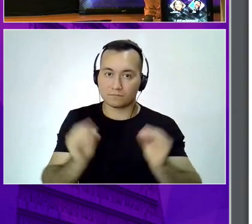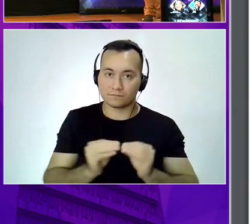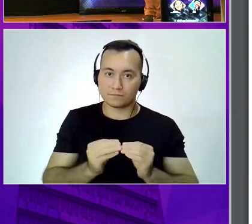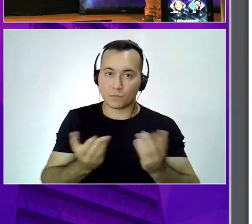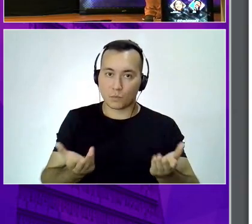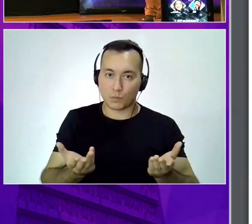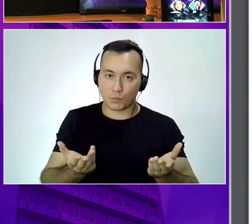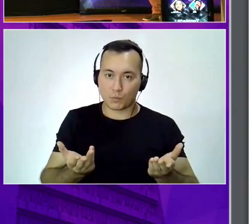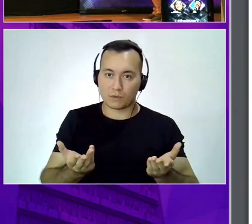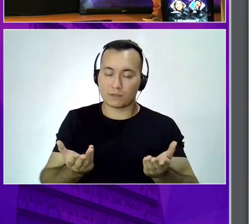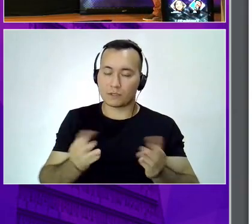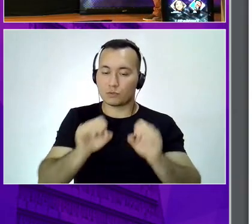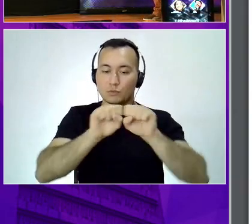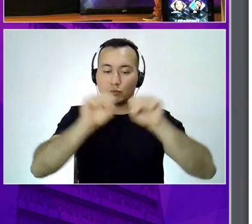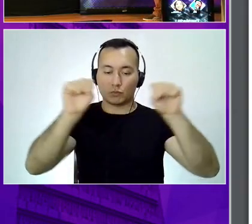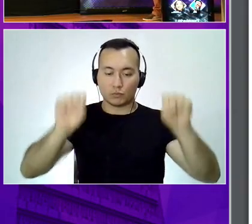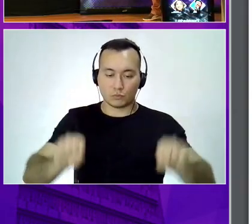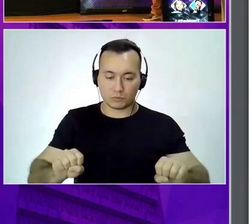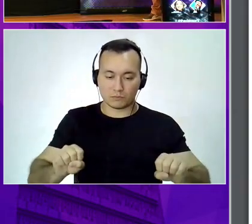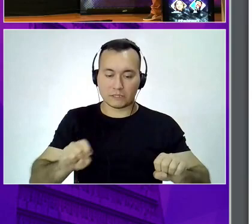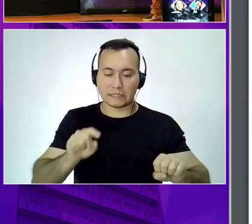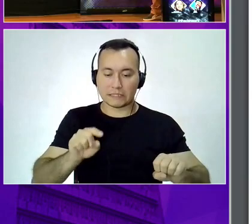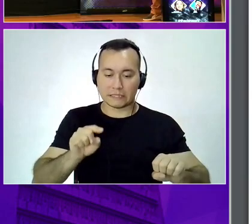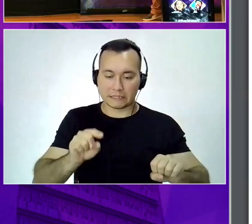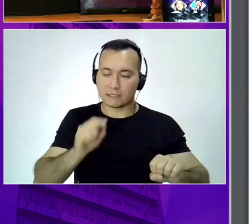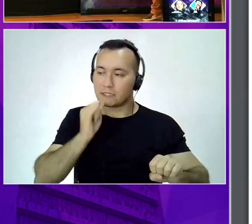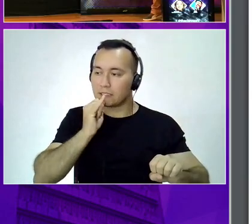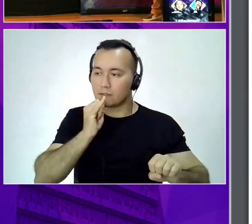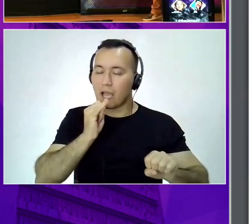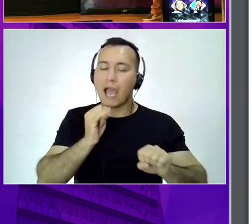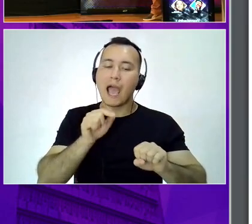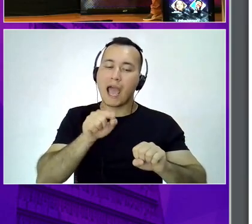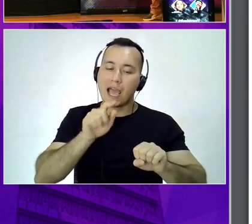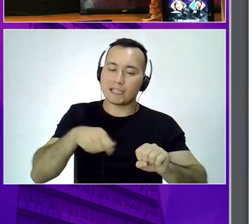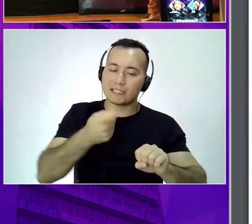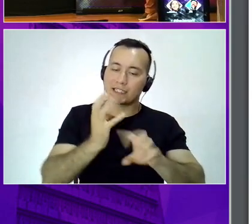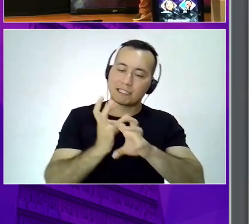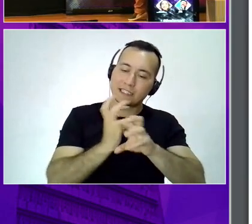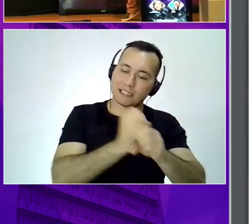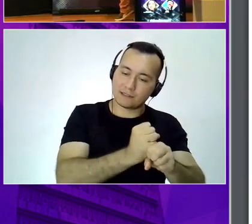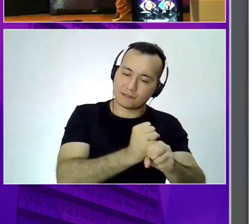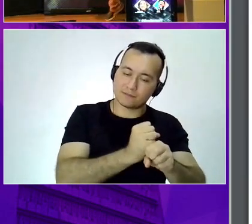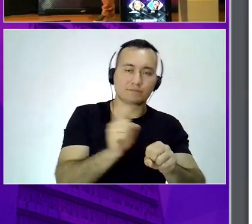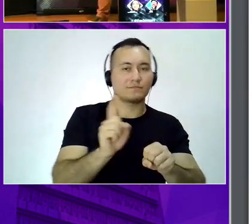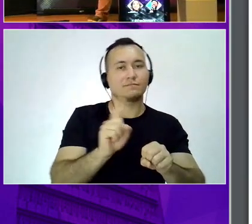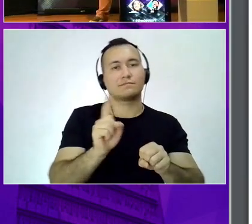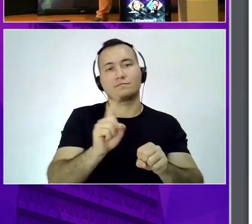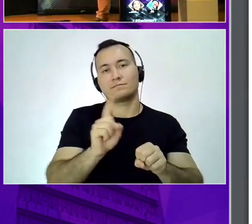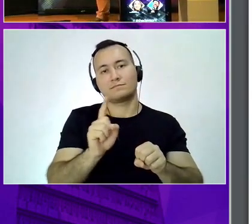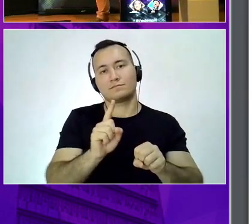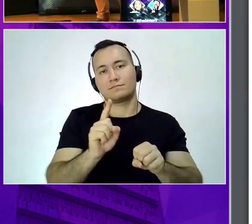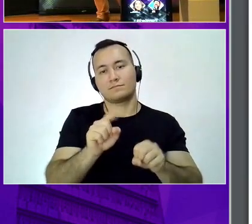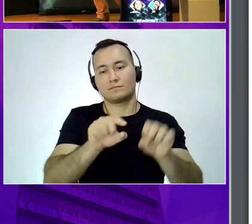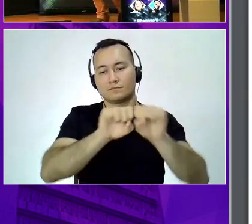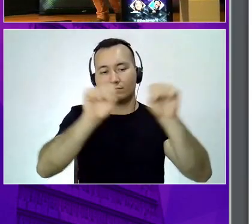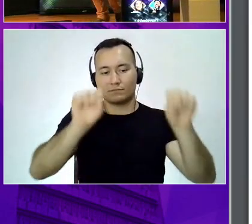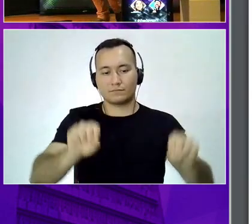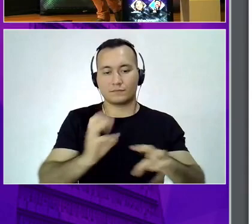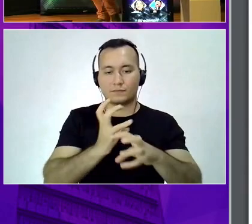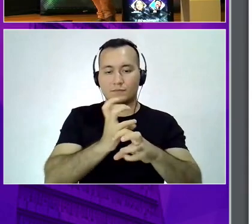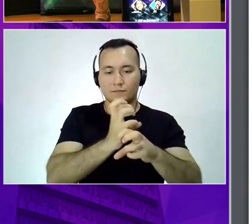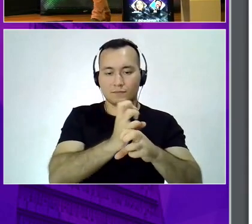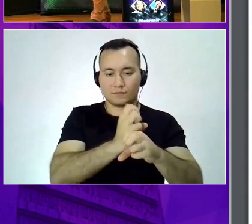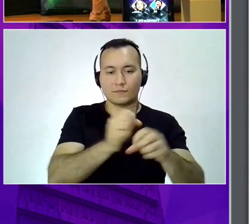sistema nunca é a soma das partes, né? O produto das iterações entre as partes. Quando a gente está fazendo mudança,